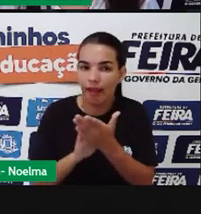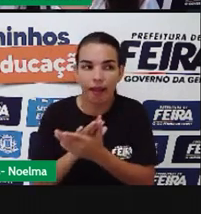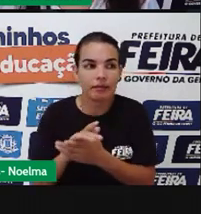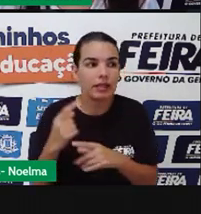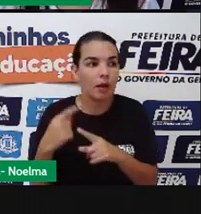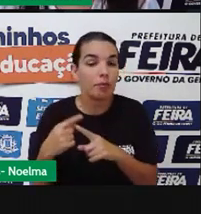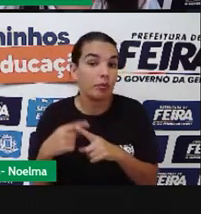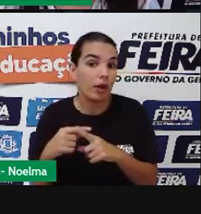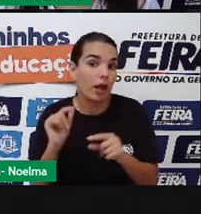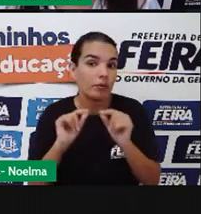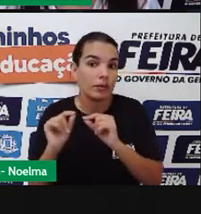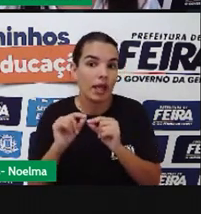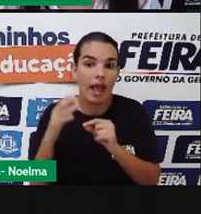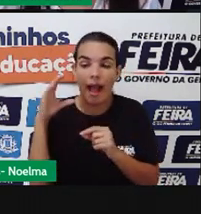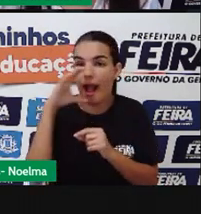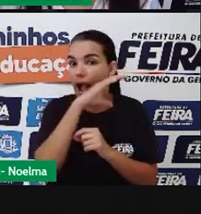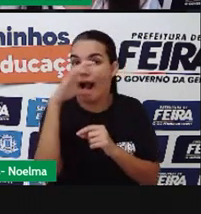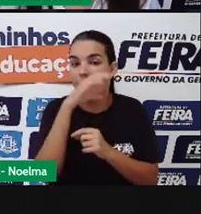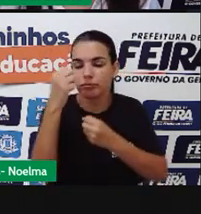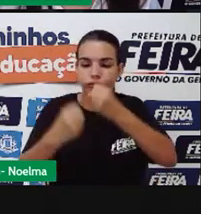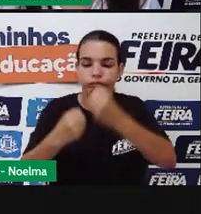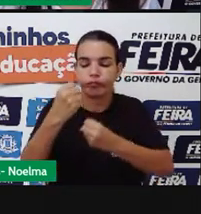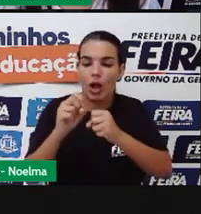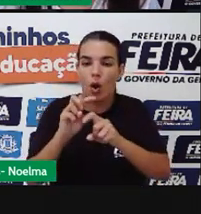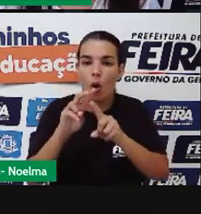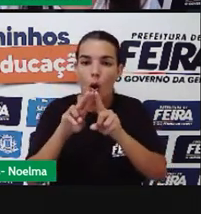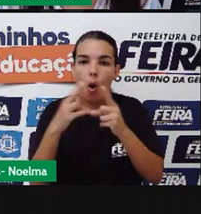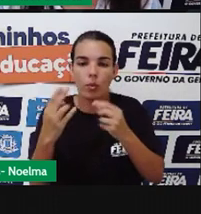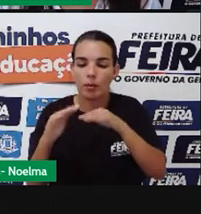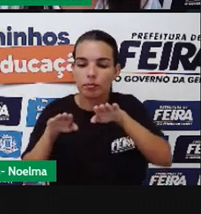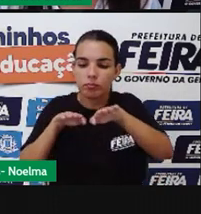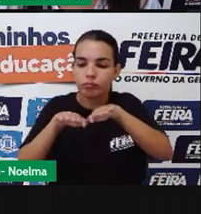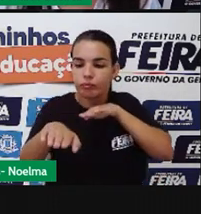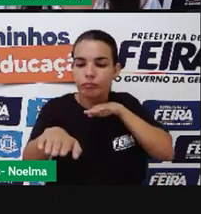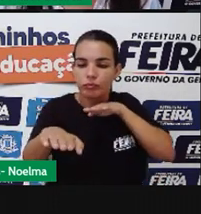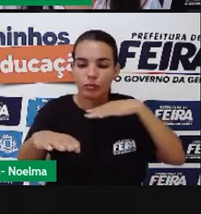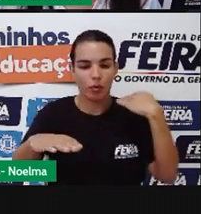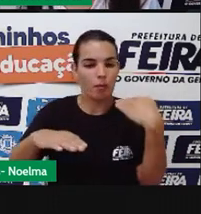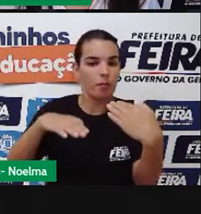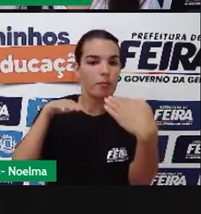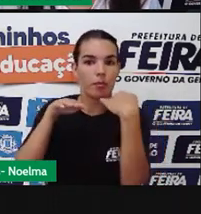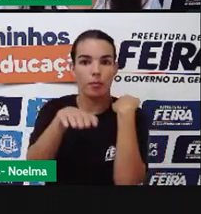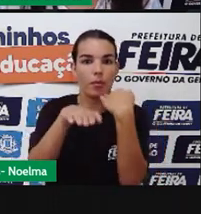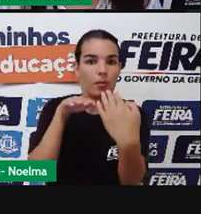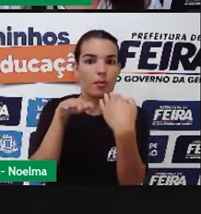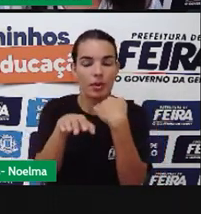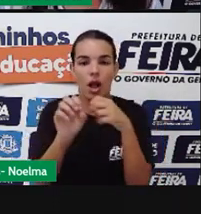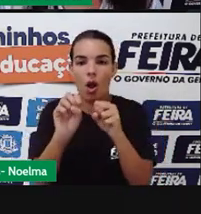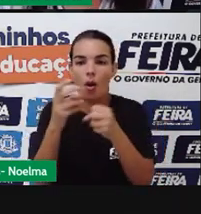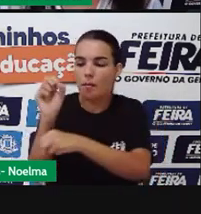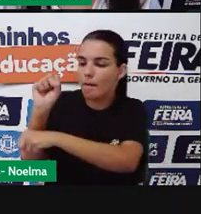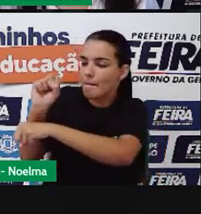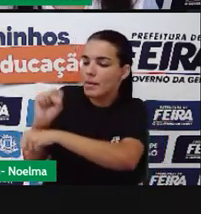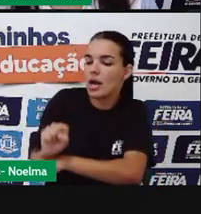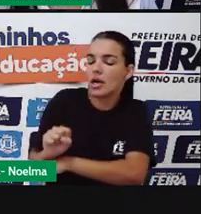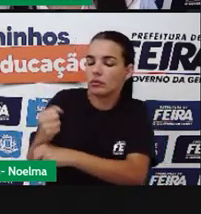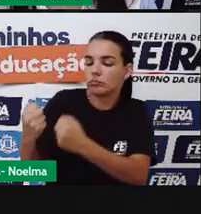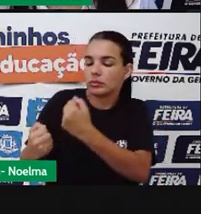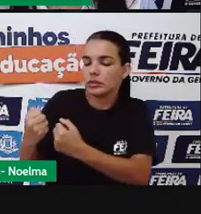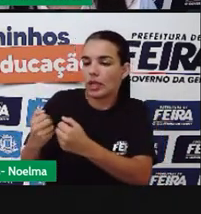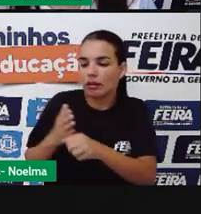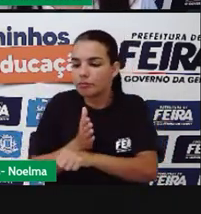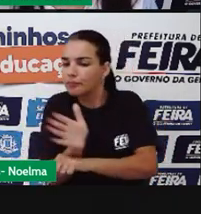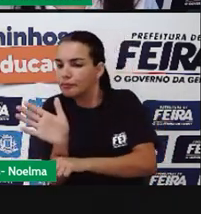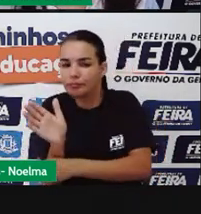de velocidade, ou fazendo ultrapassagens em locais errados, ou mesmo estacionando em lugar errado, entrando em